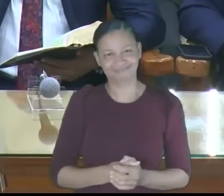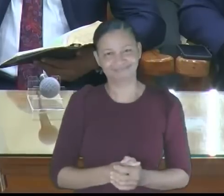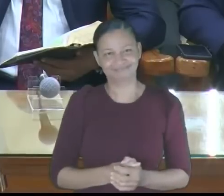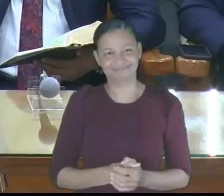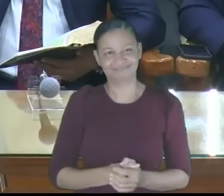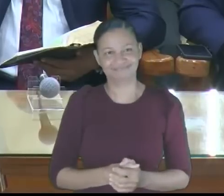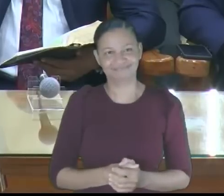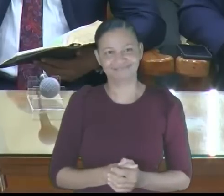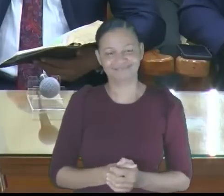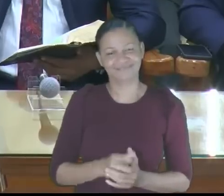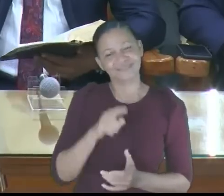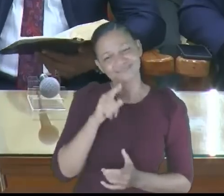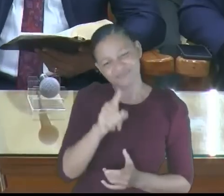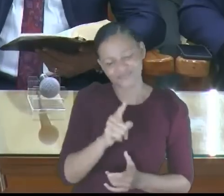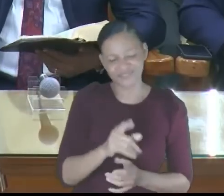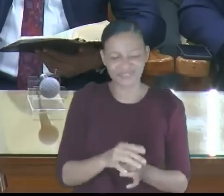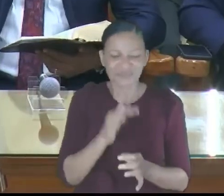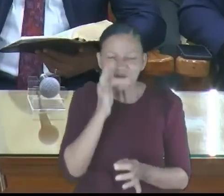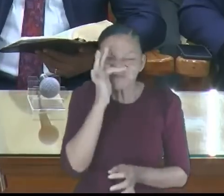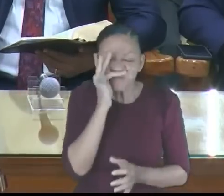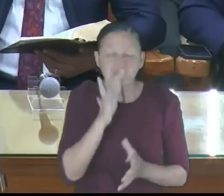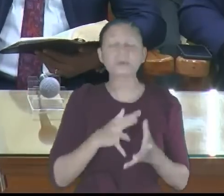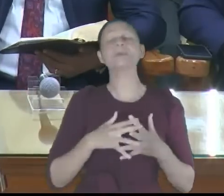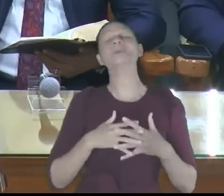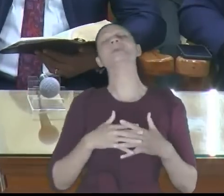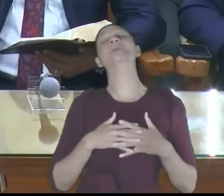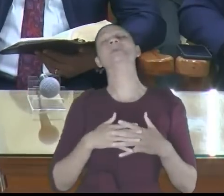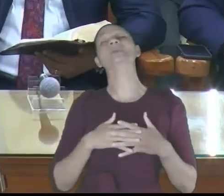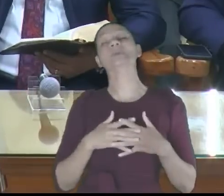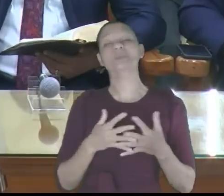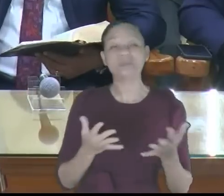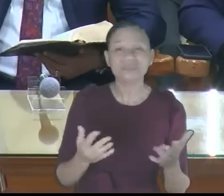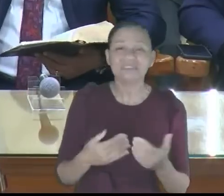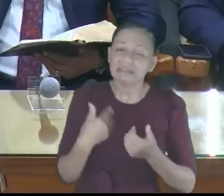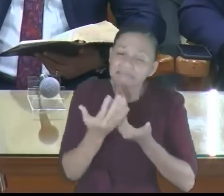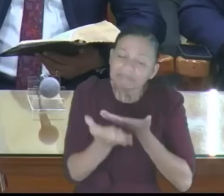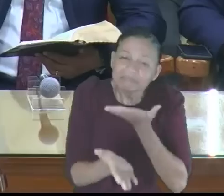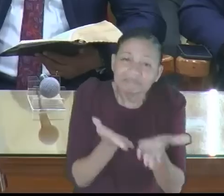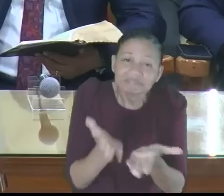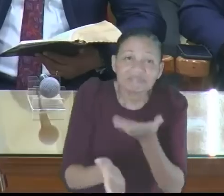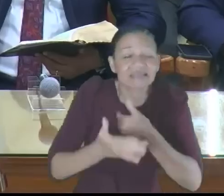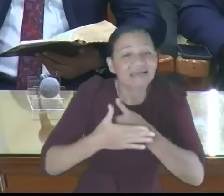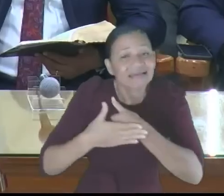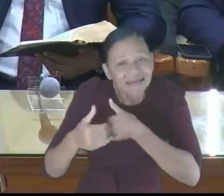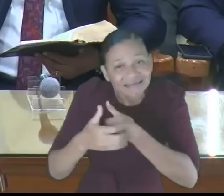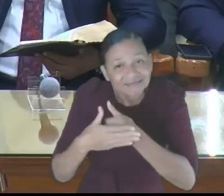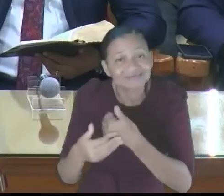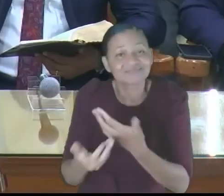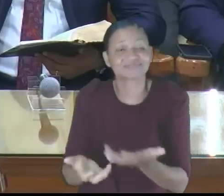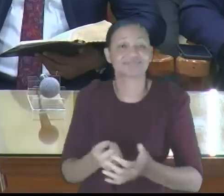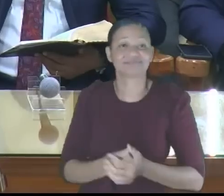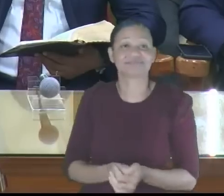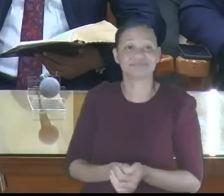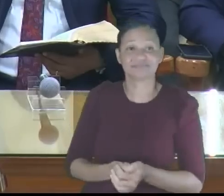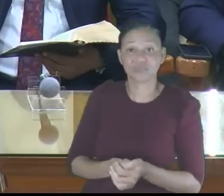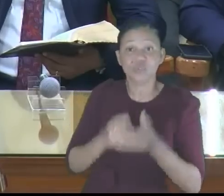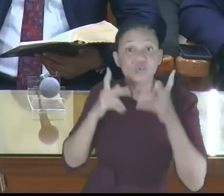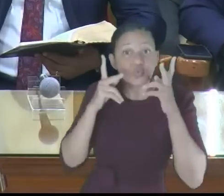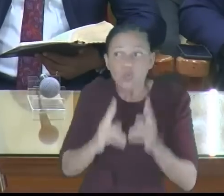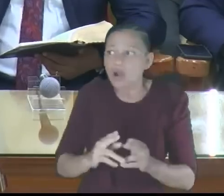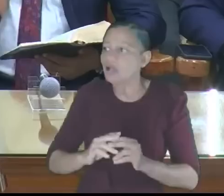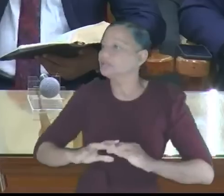meu cravo de defunto. Tem que tratar com carinho, irmão. Mesma coisa